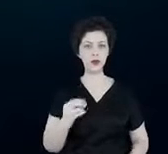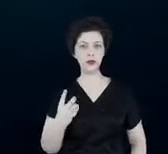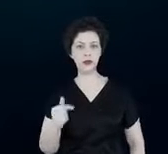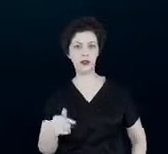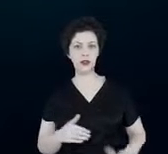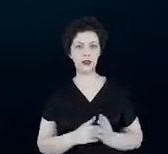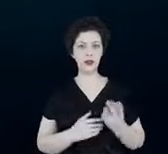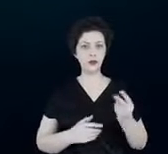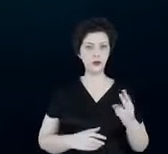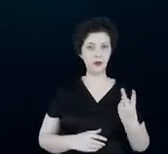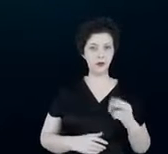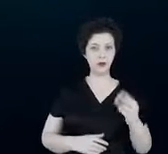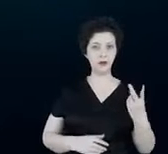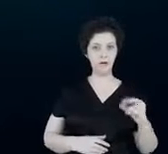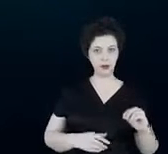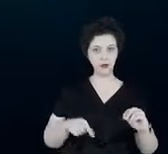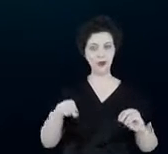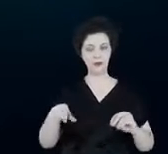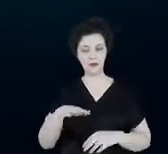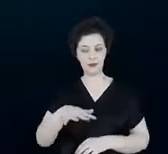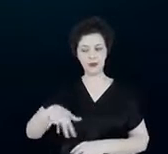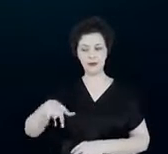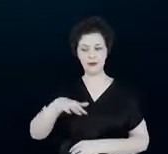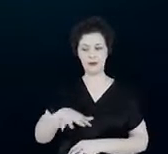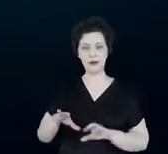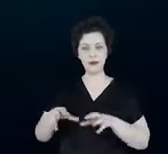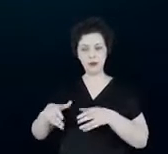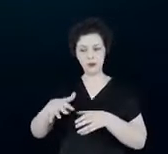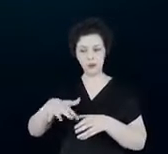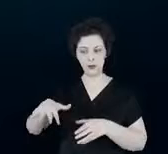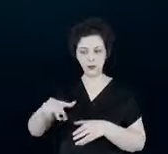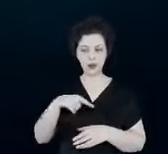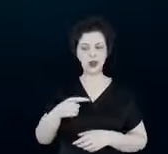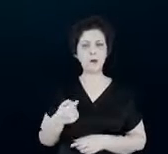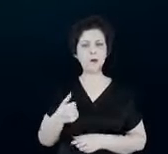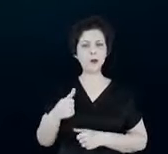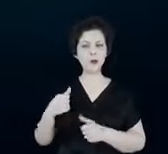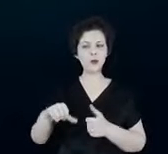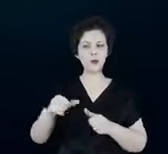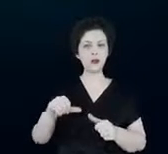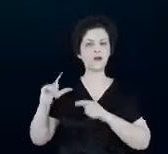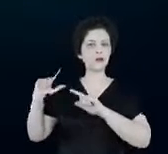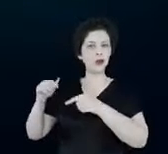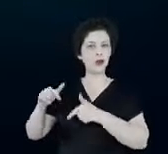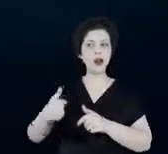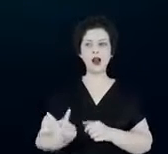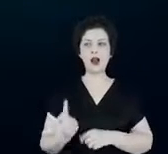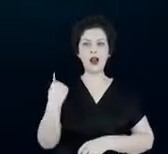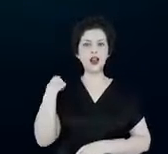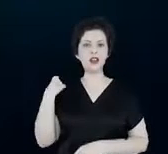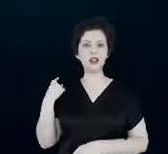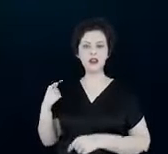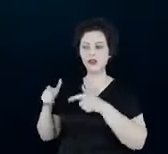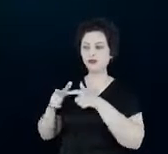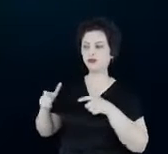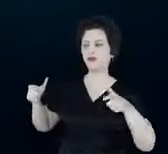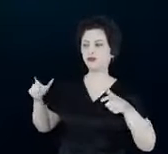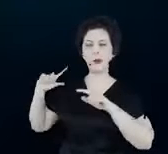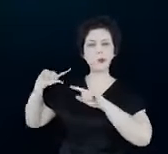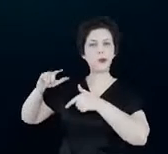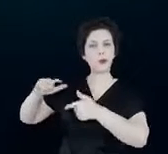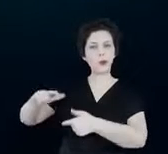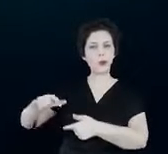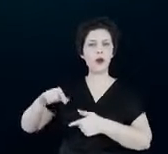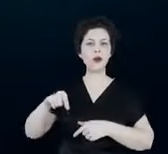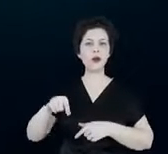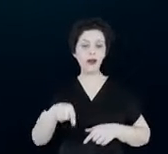a2020 uma indústria super tradicional né E que terá pouca mudança Oi para o cliente e nesses dois três anos